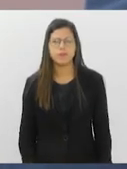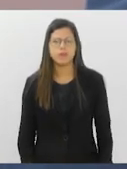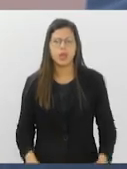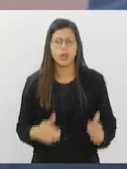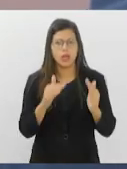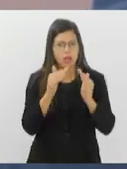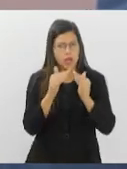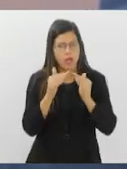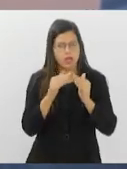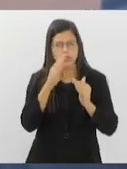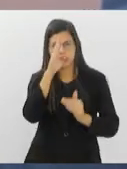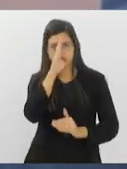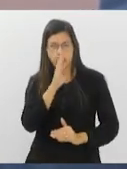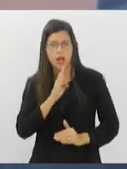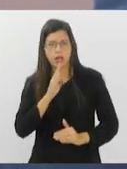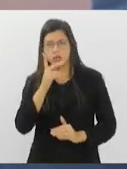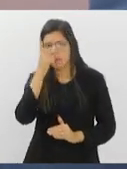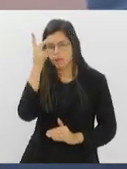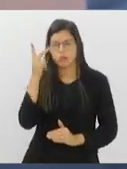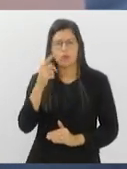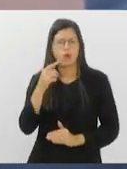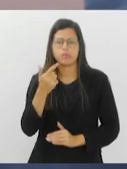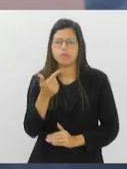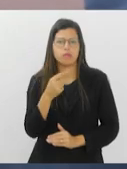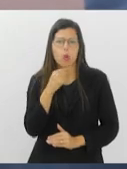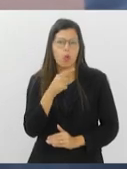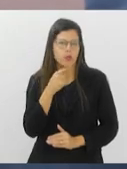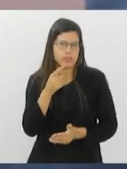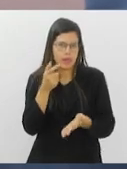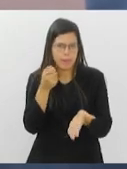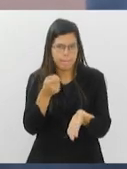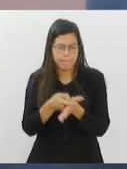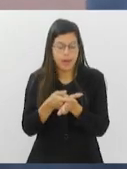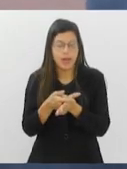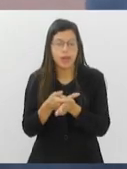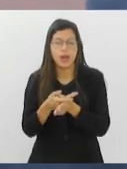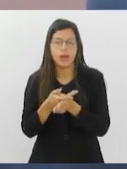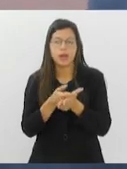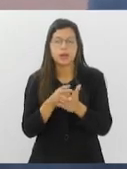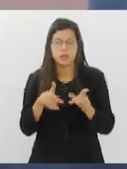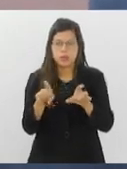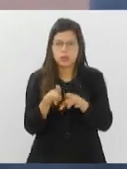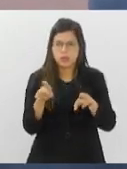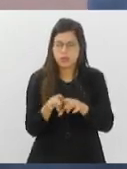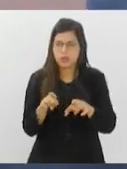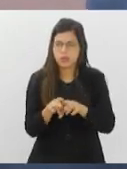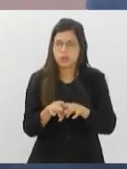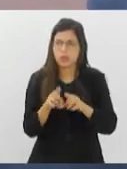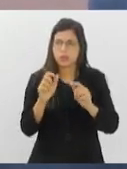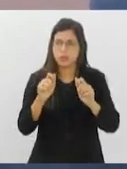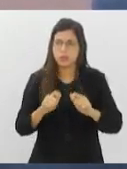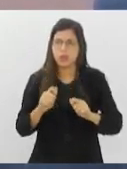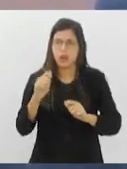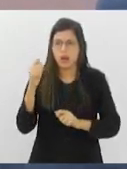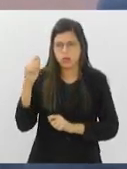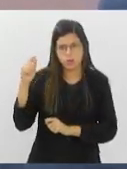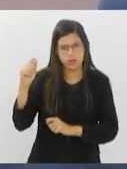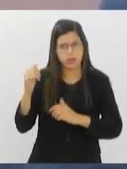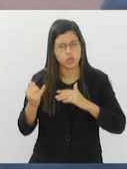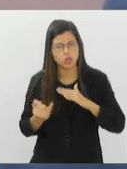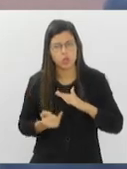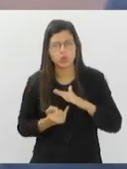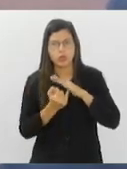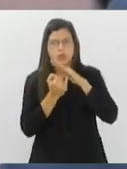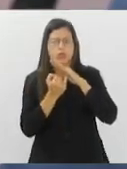habitação de graça àquele que não tem como prover, há a possibilidade também de associações filantrópicas,